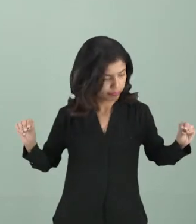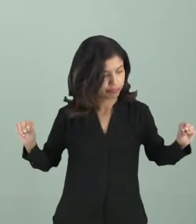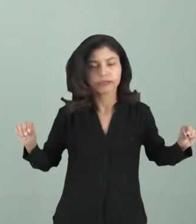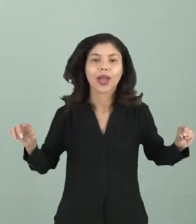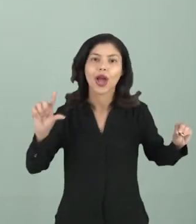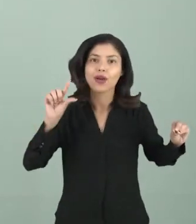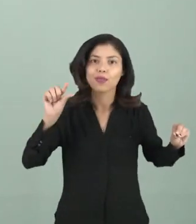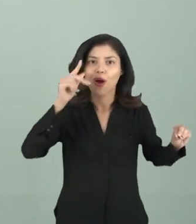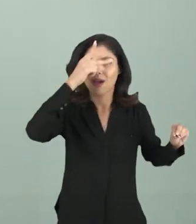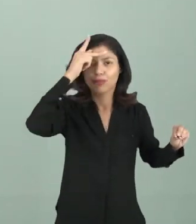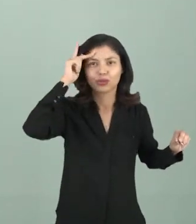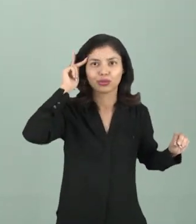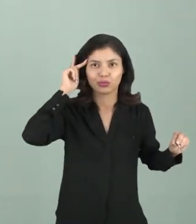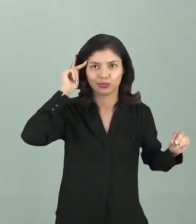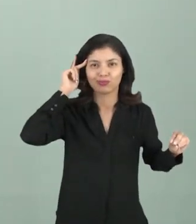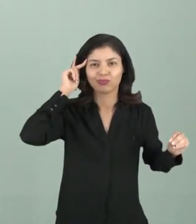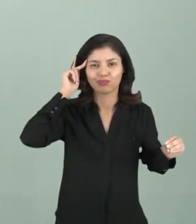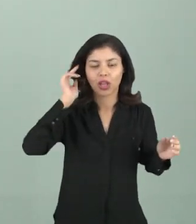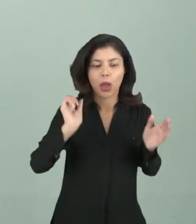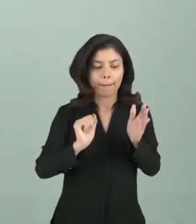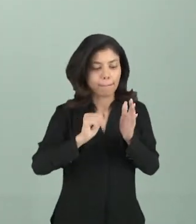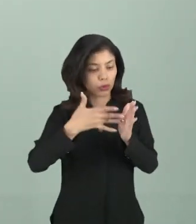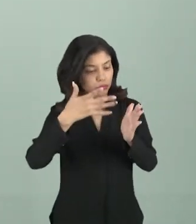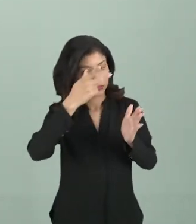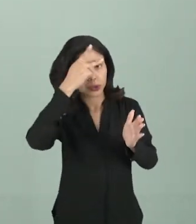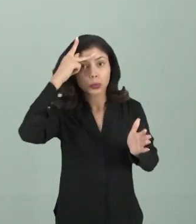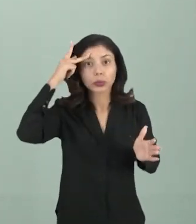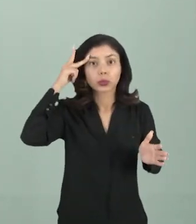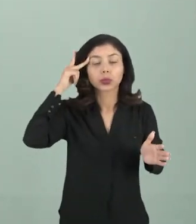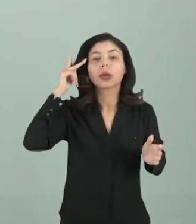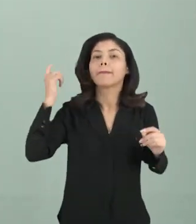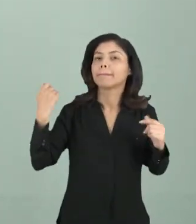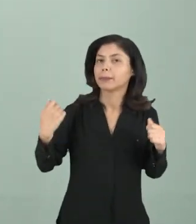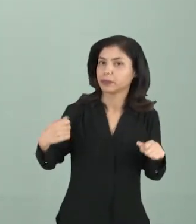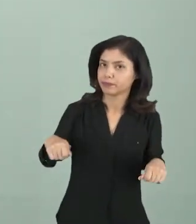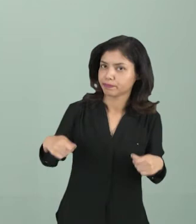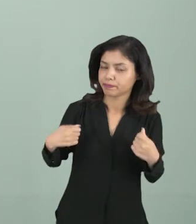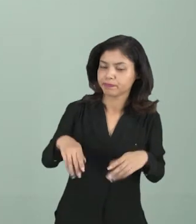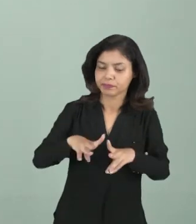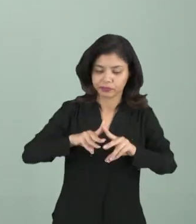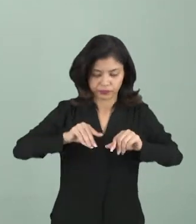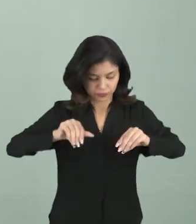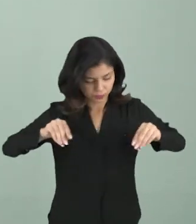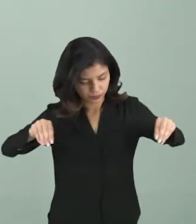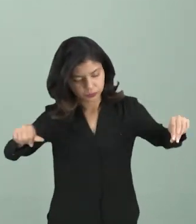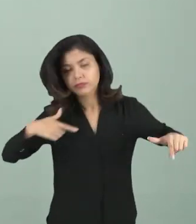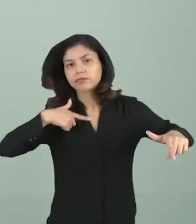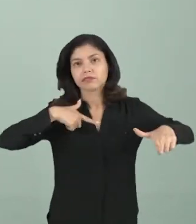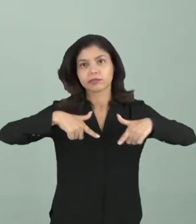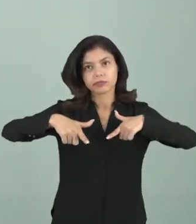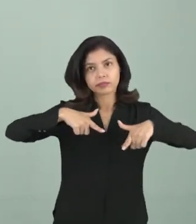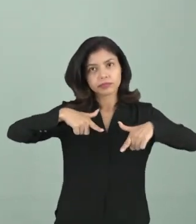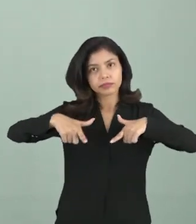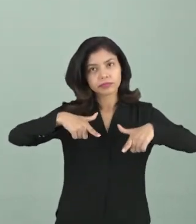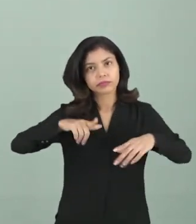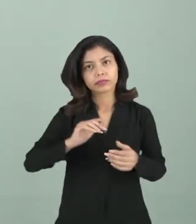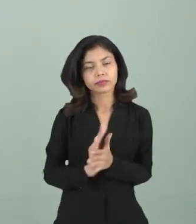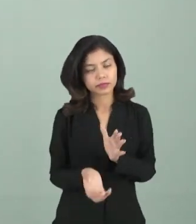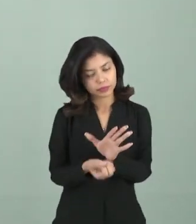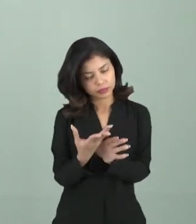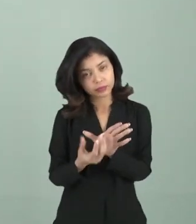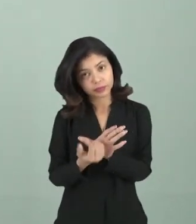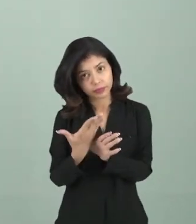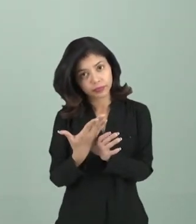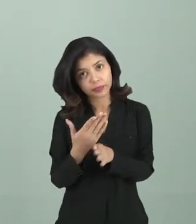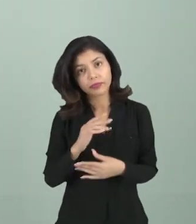para poucas pessoas. E muitas pessoas precisando da terra para trabalhar, para